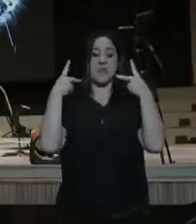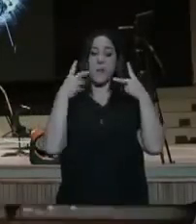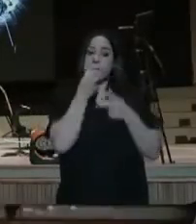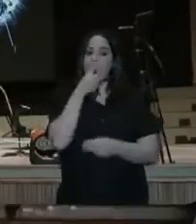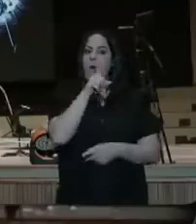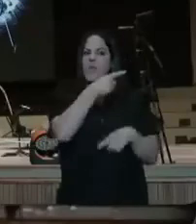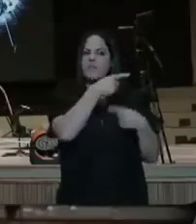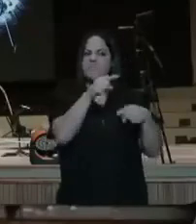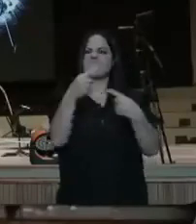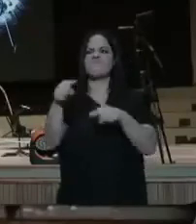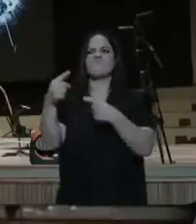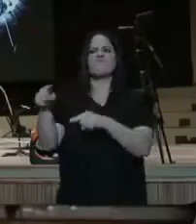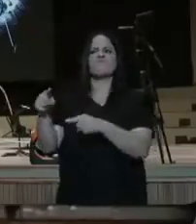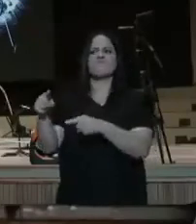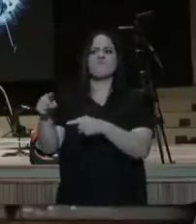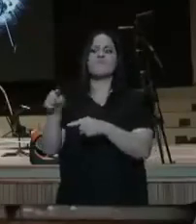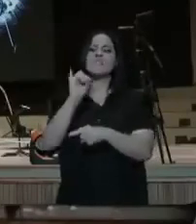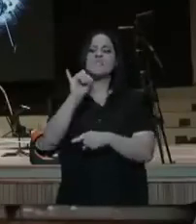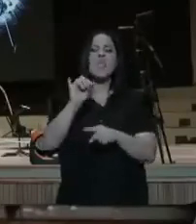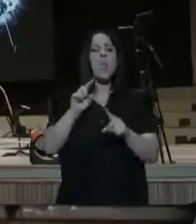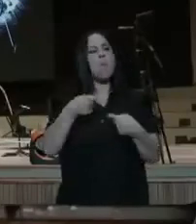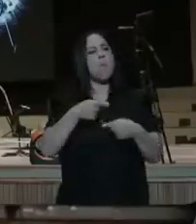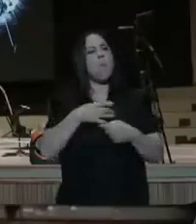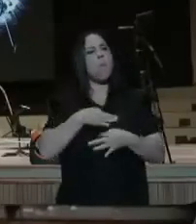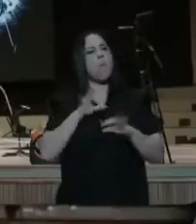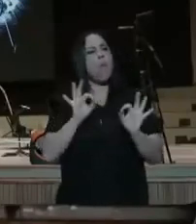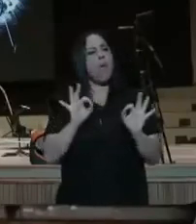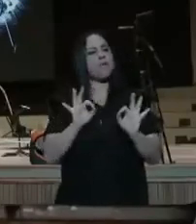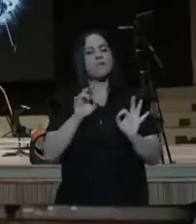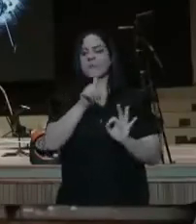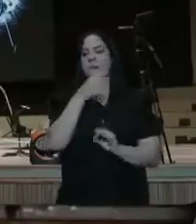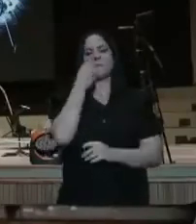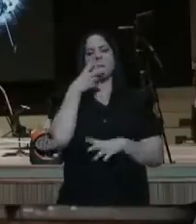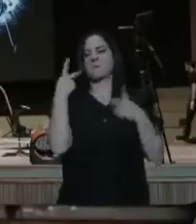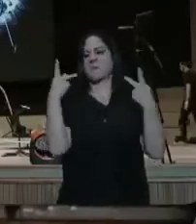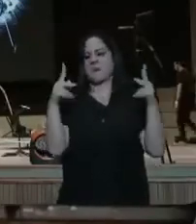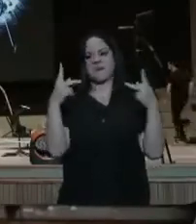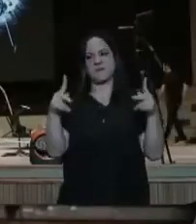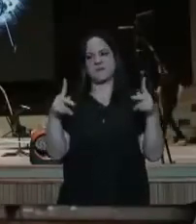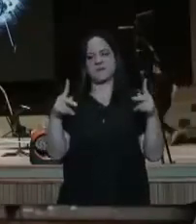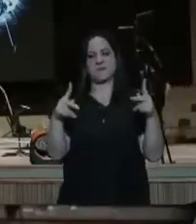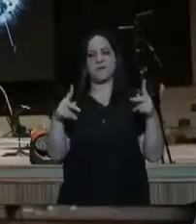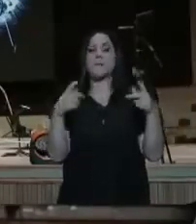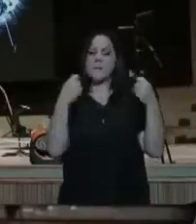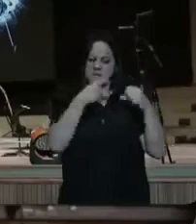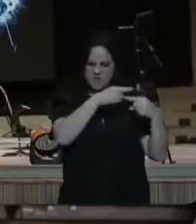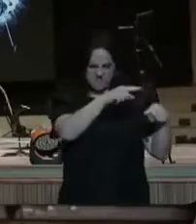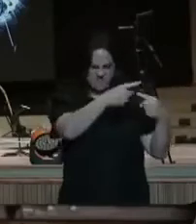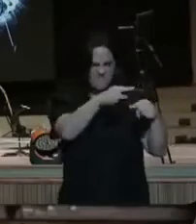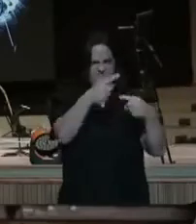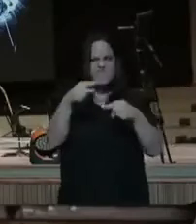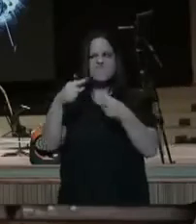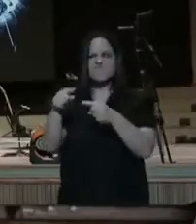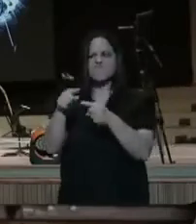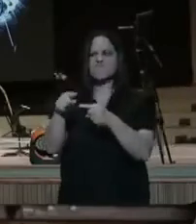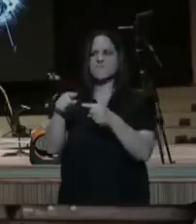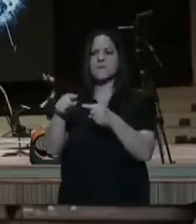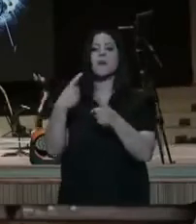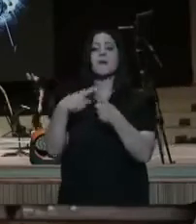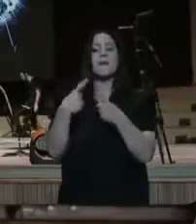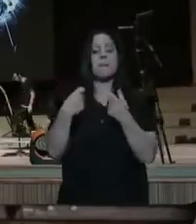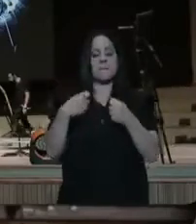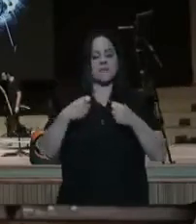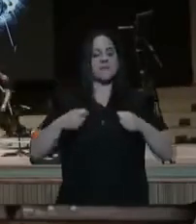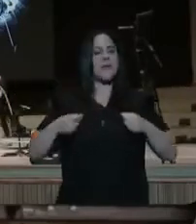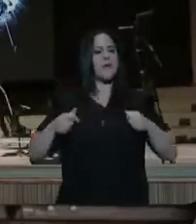sabia se incomodou não é boa assim tanto tem que incomodar porque tem que nos levará a